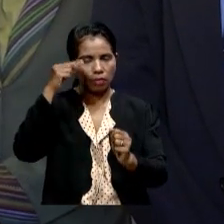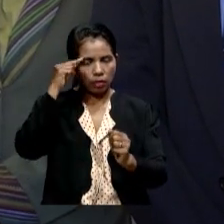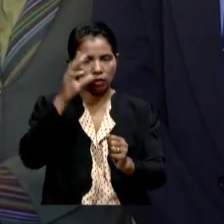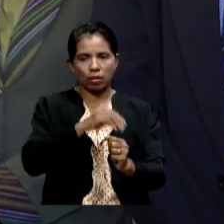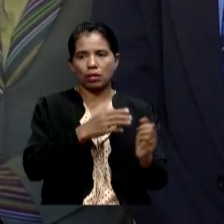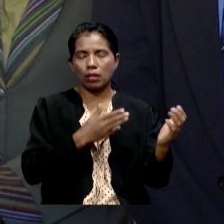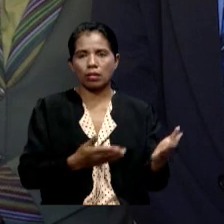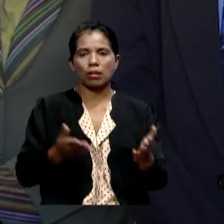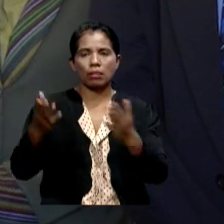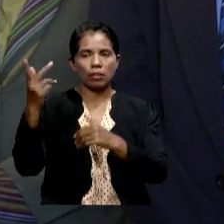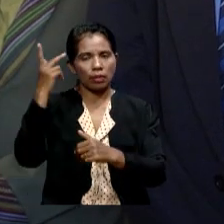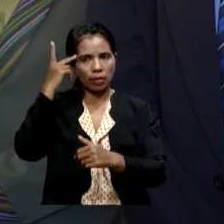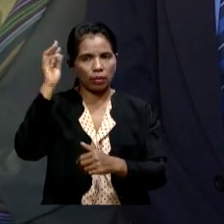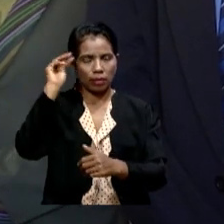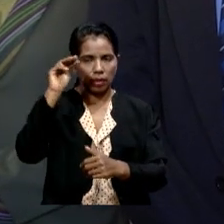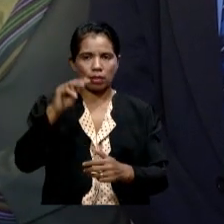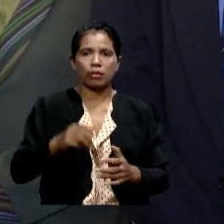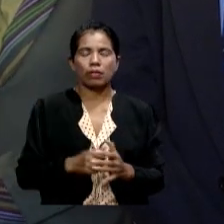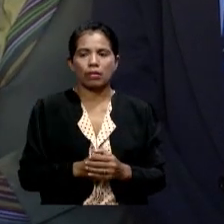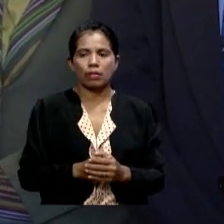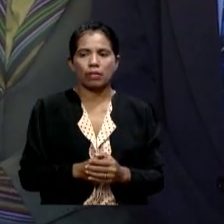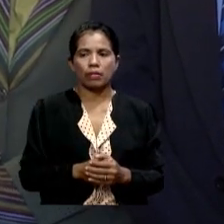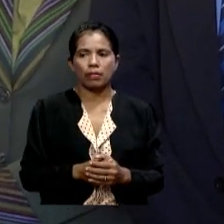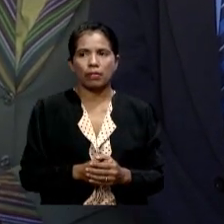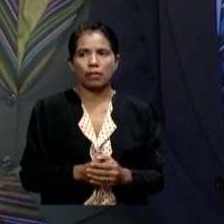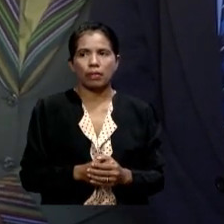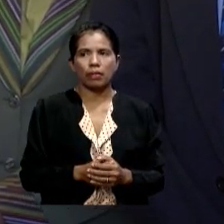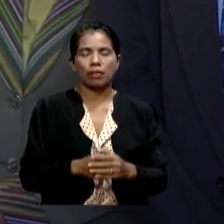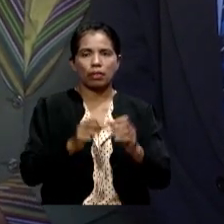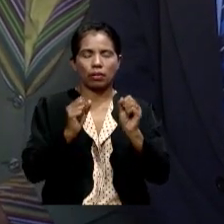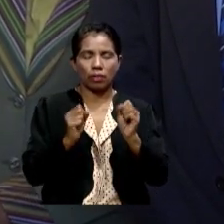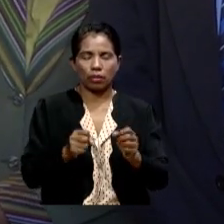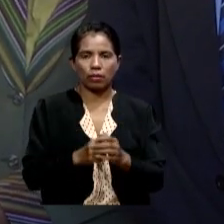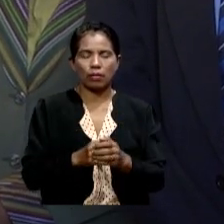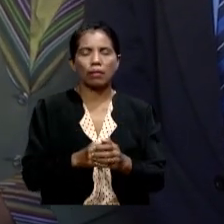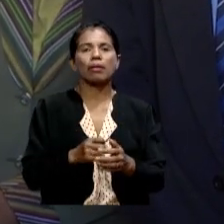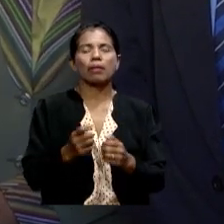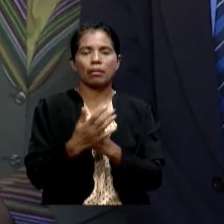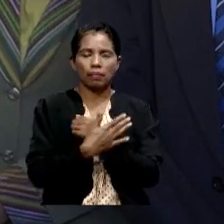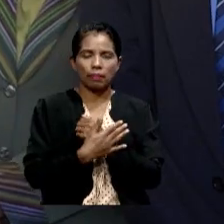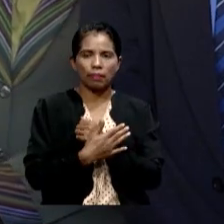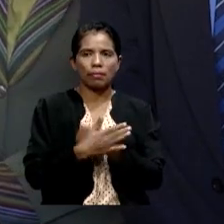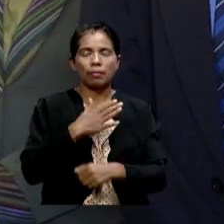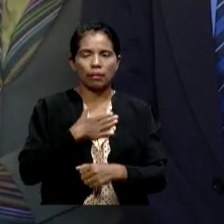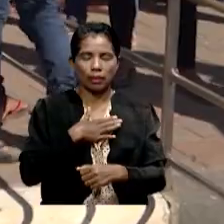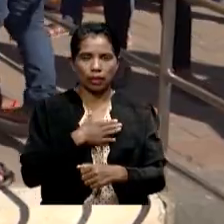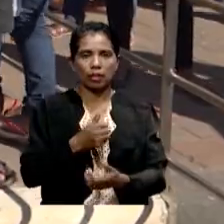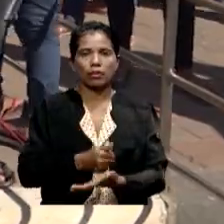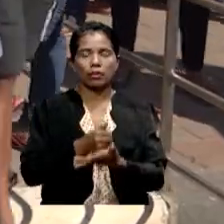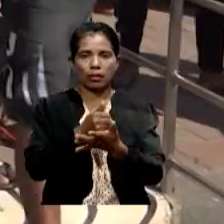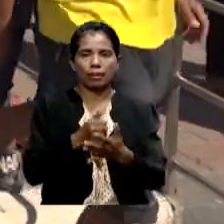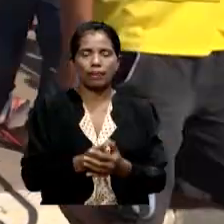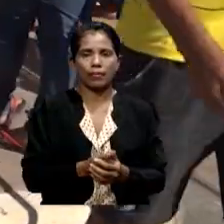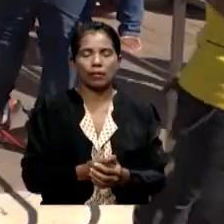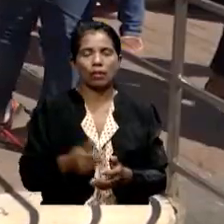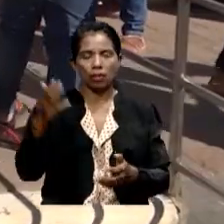haruka para primeiro-ministro, banhe staff, ou nota o anjo, a favor, tal matamba, e da né? Antes